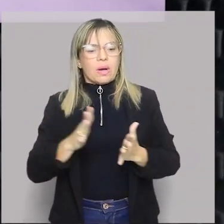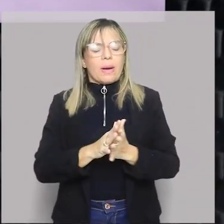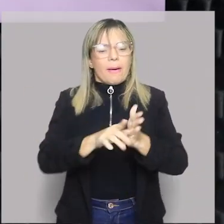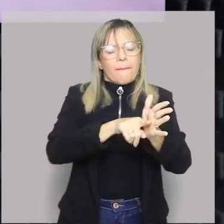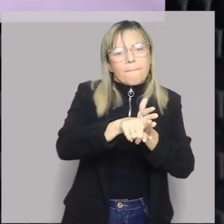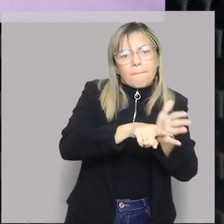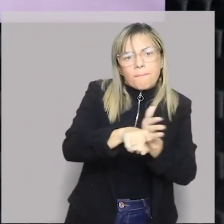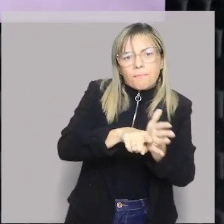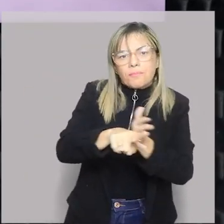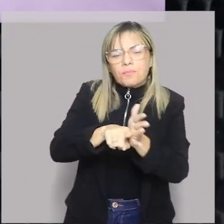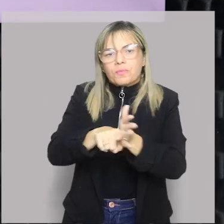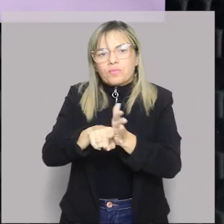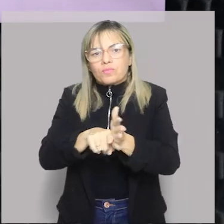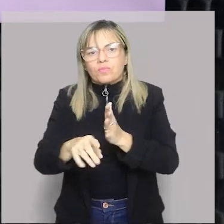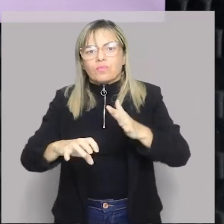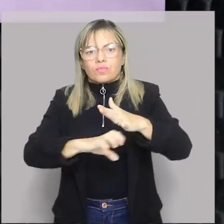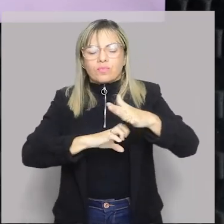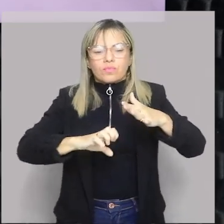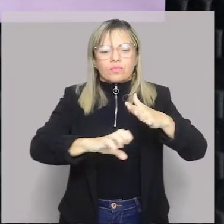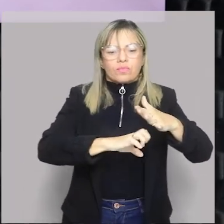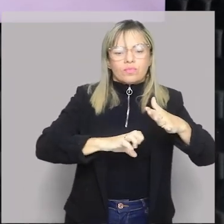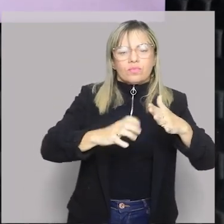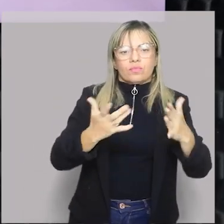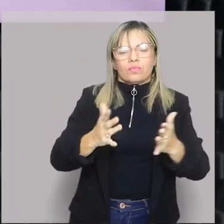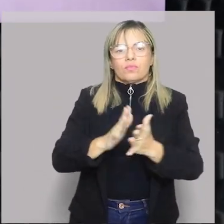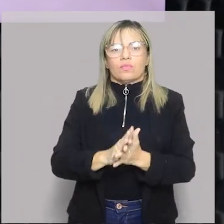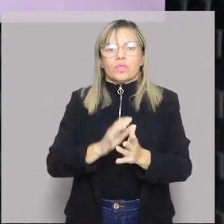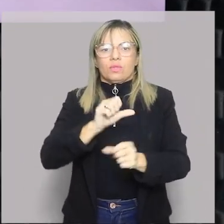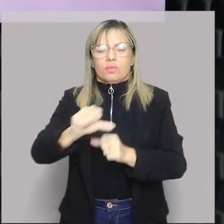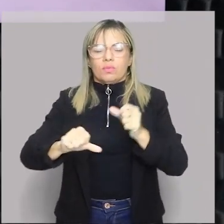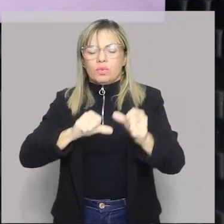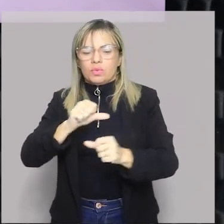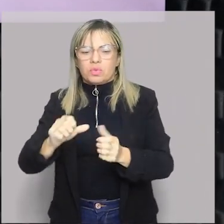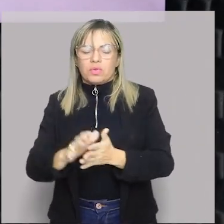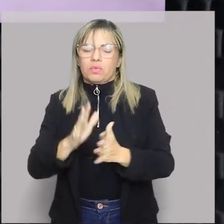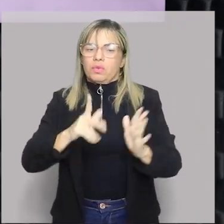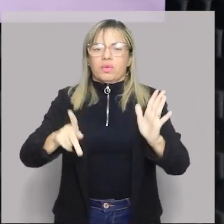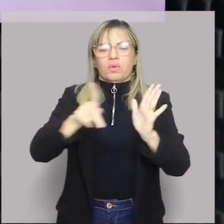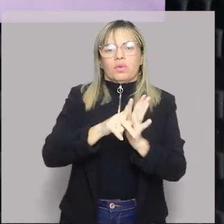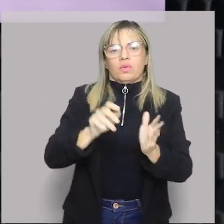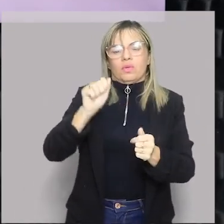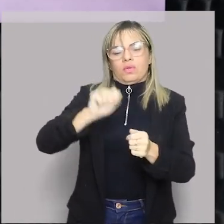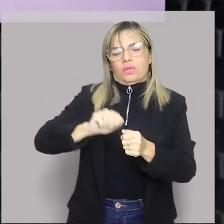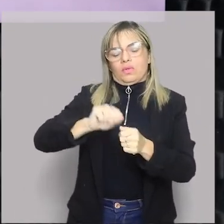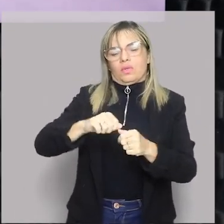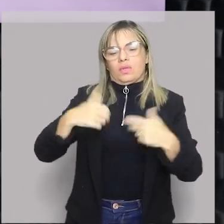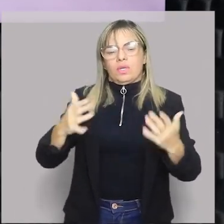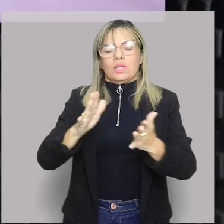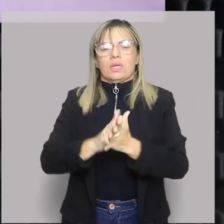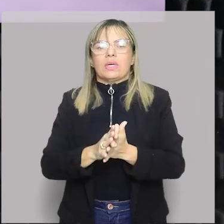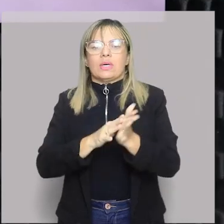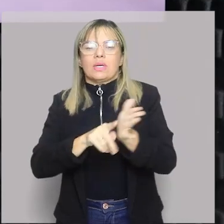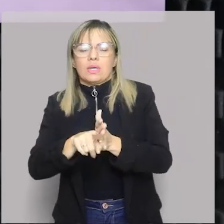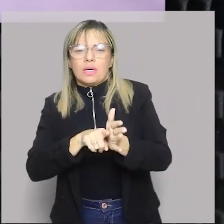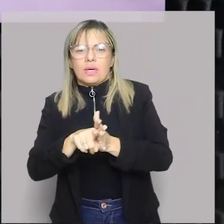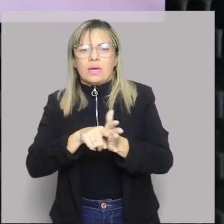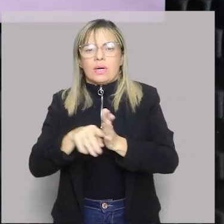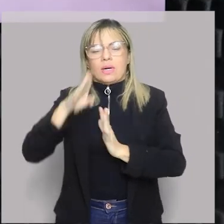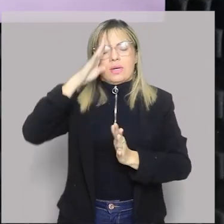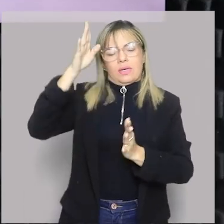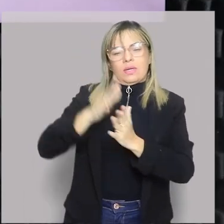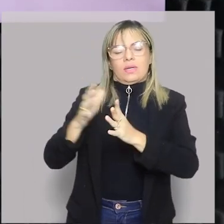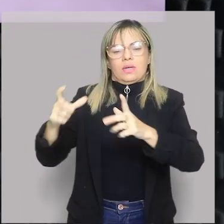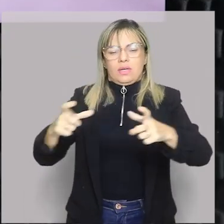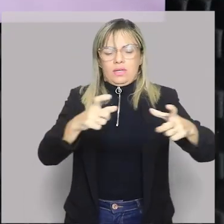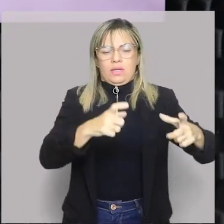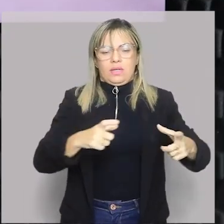às vezes, uma agência, ou então você mesmo monta o seu roteiro e você vai procurar quais são os principais lugares daquela cidade